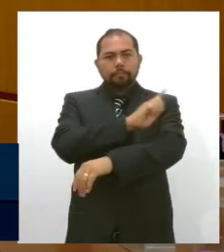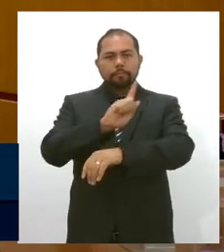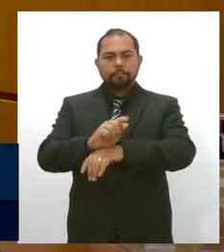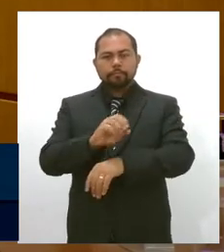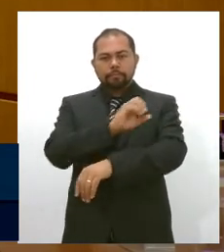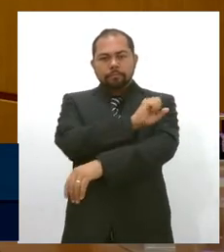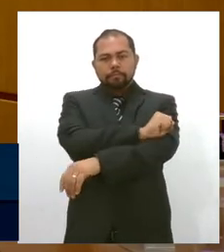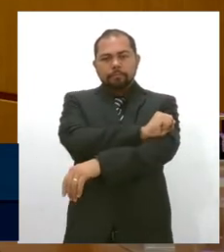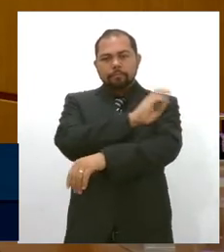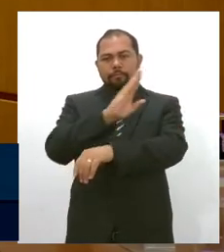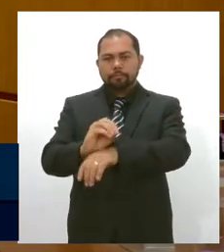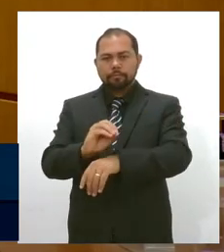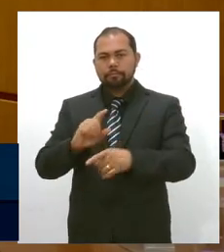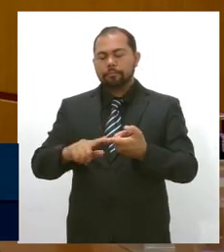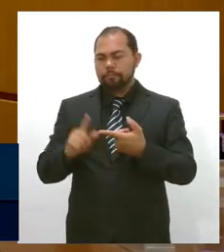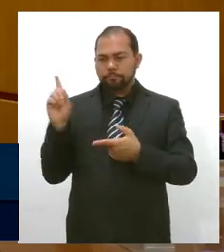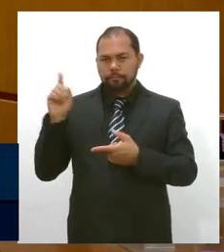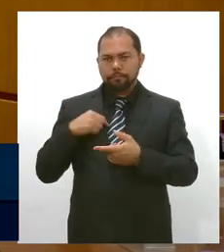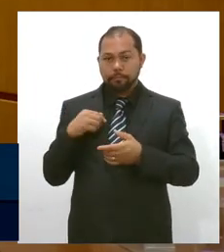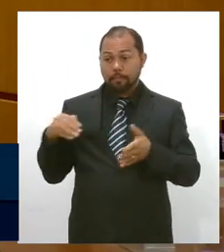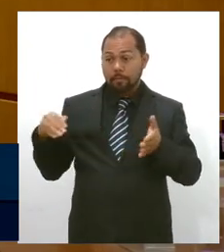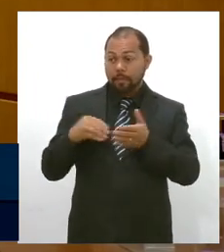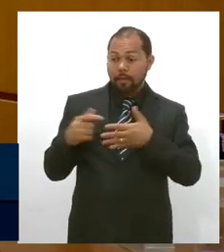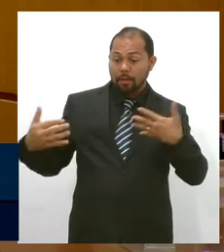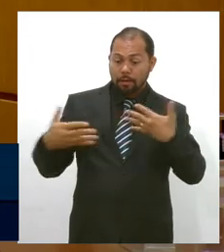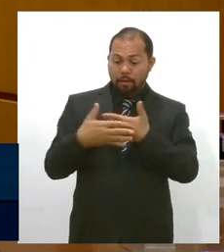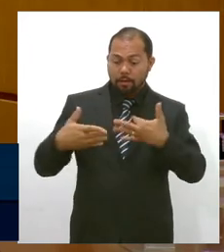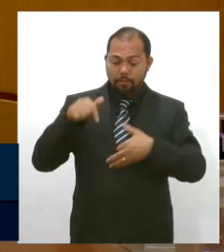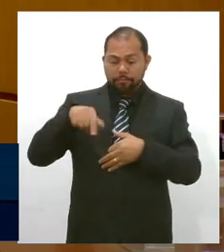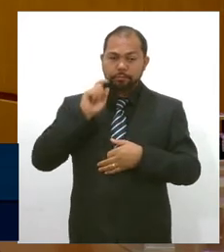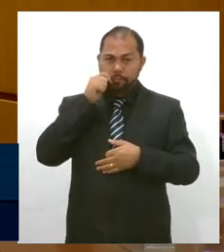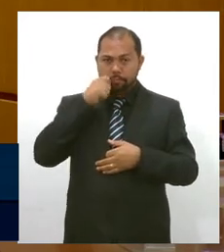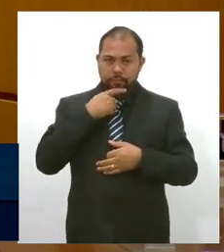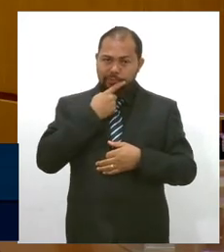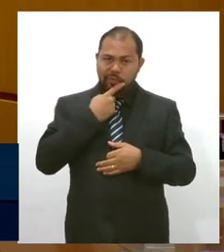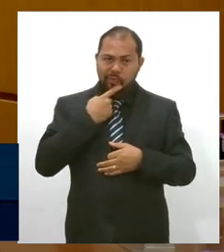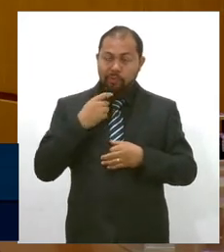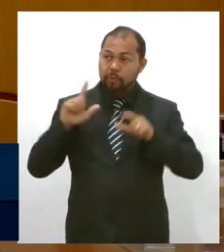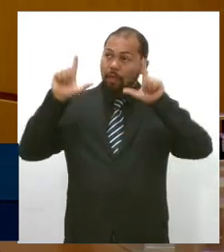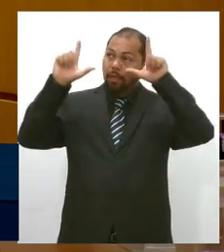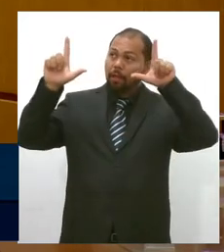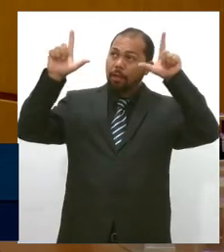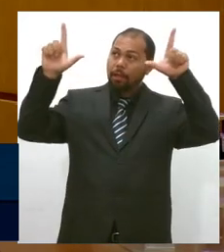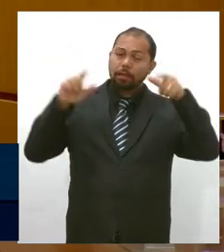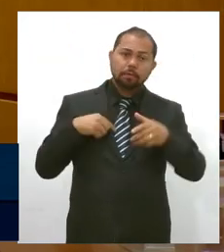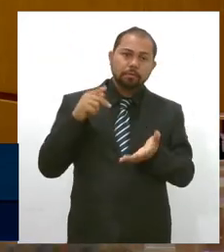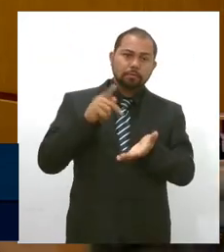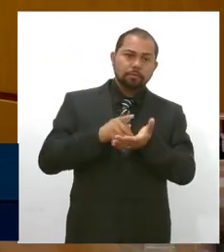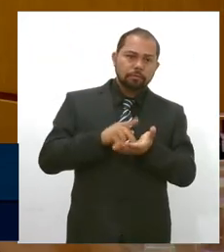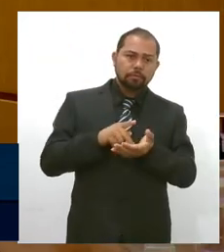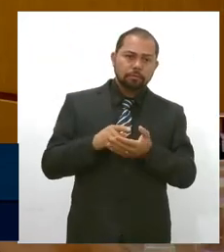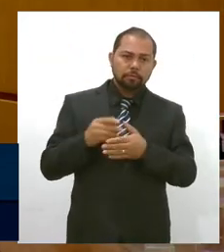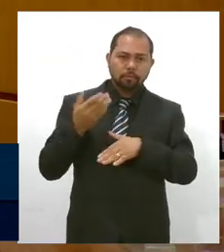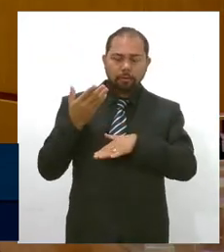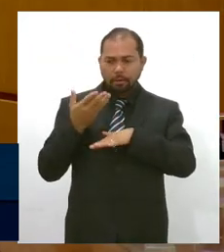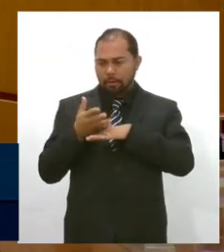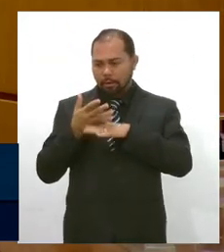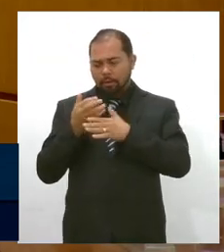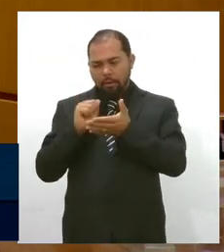do centro da nossa cidade. E esse ato público era, na verdade, uma atividade que integrava